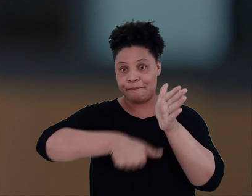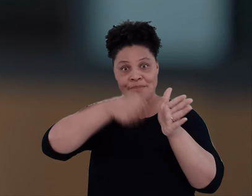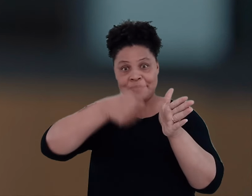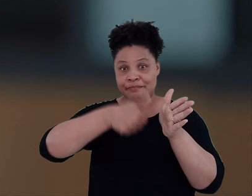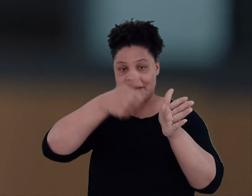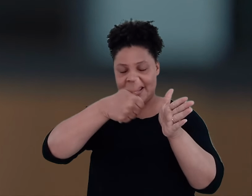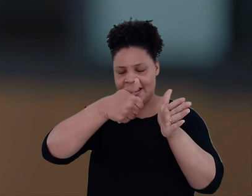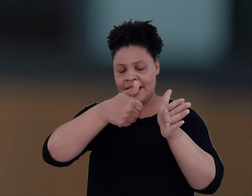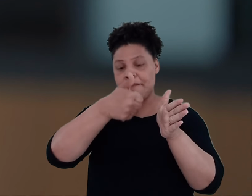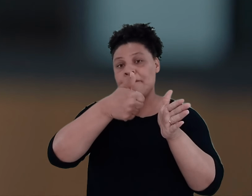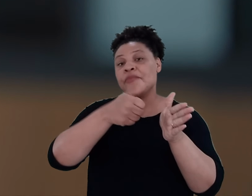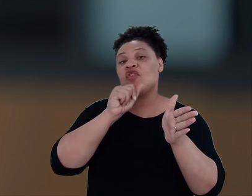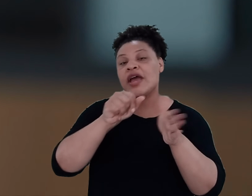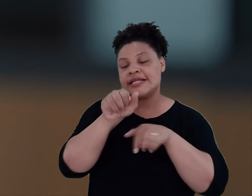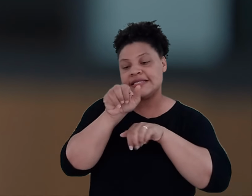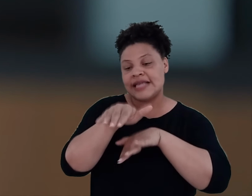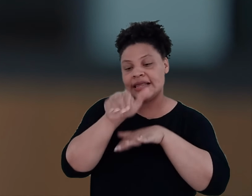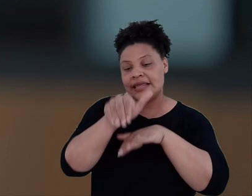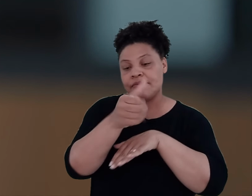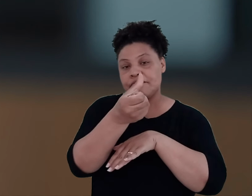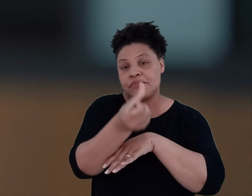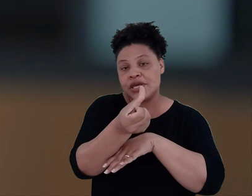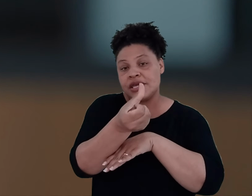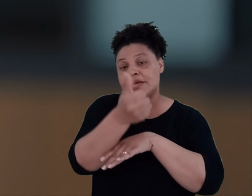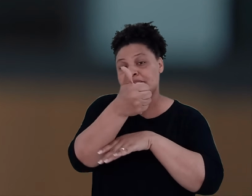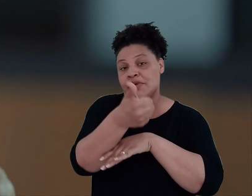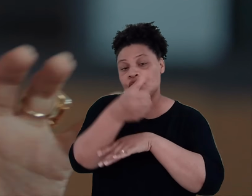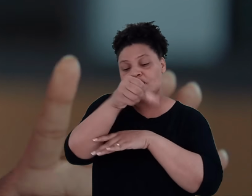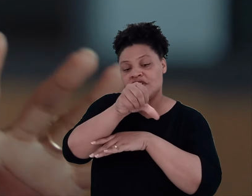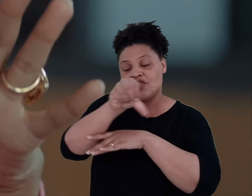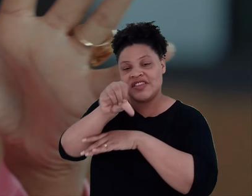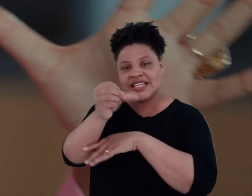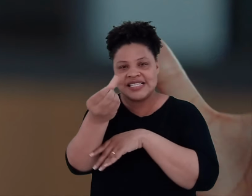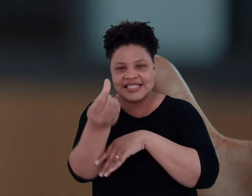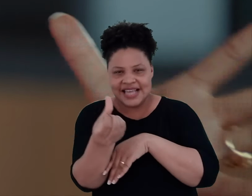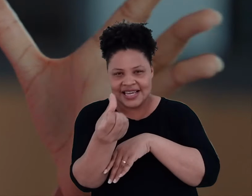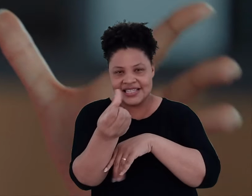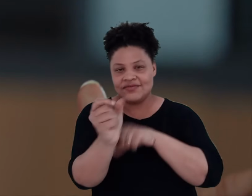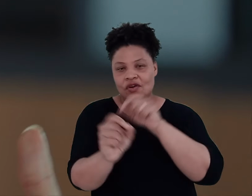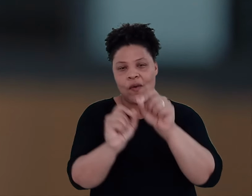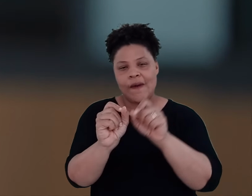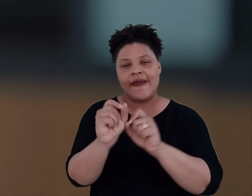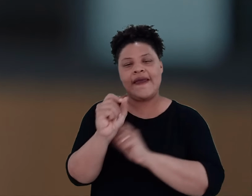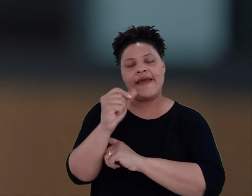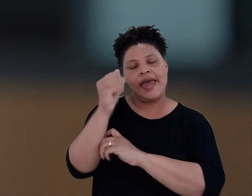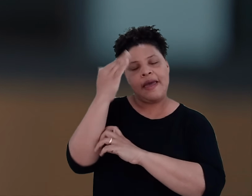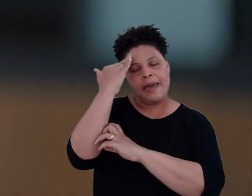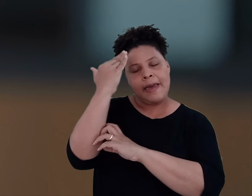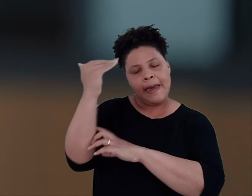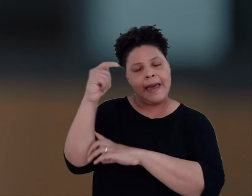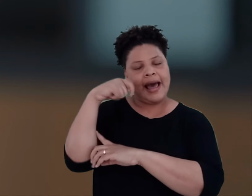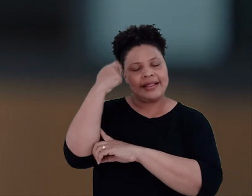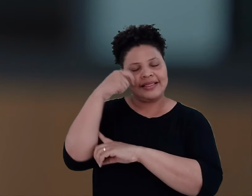edição, lançada em setembro de 1996, que levava a atriz Isabel Filardes na capa, vendeu mais